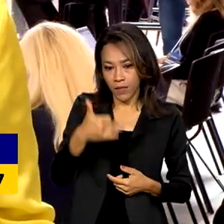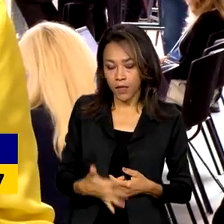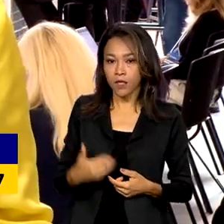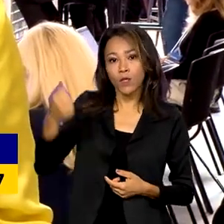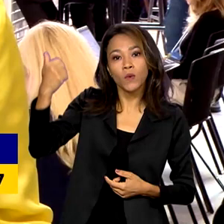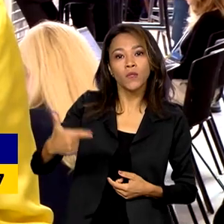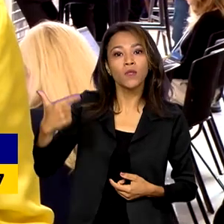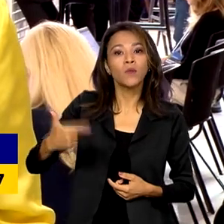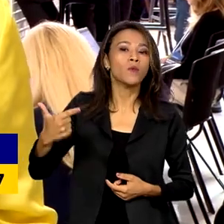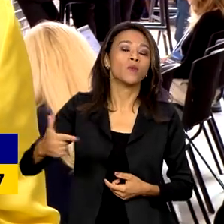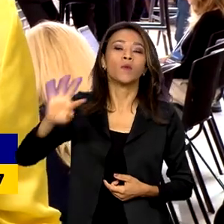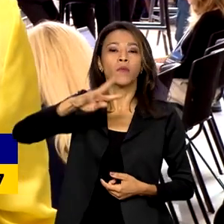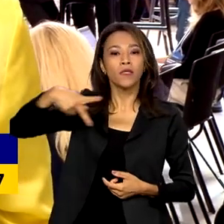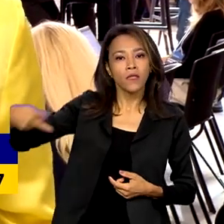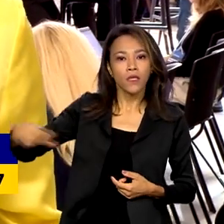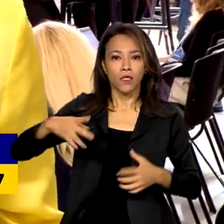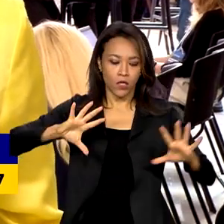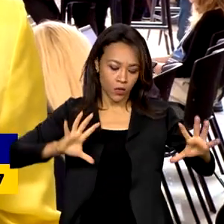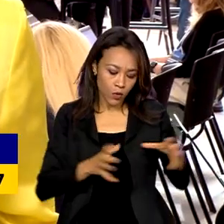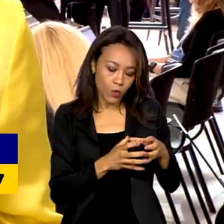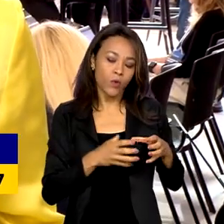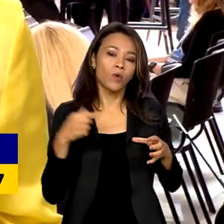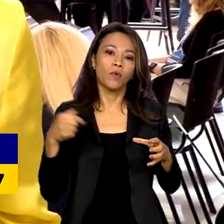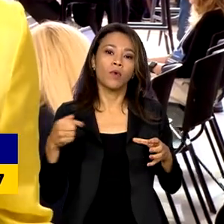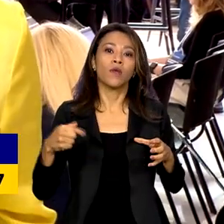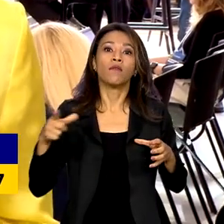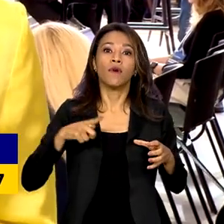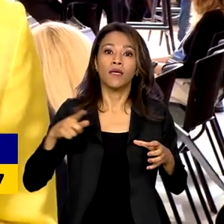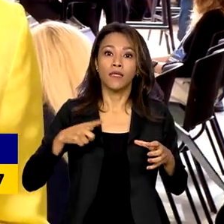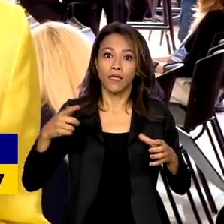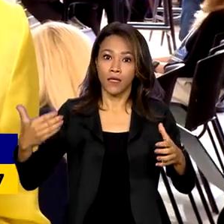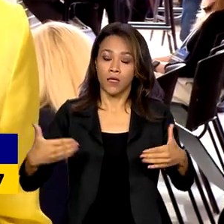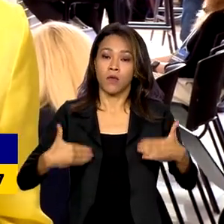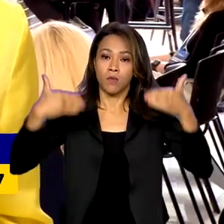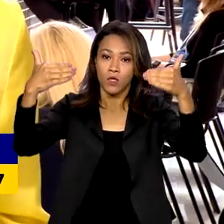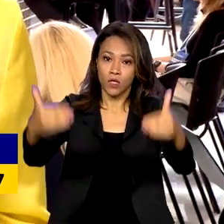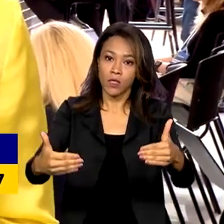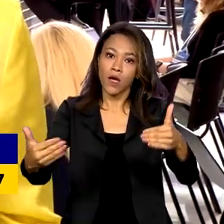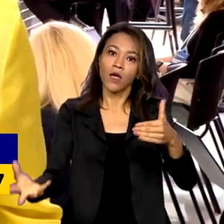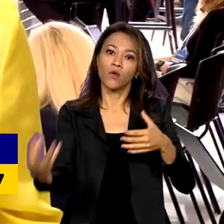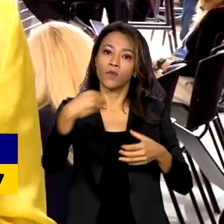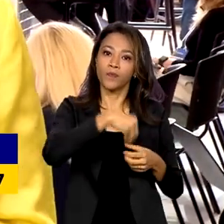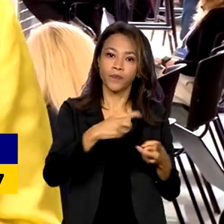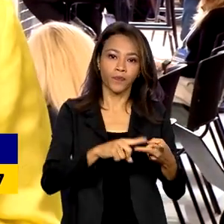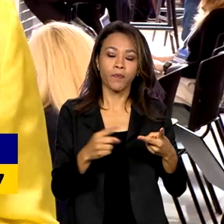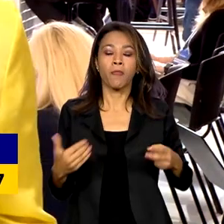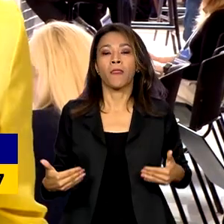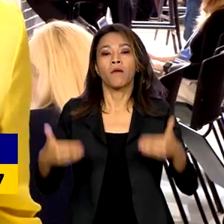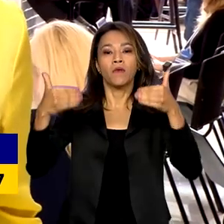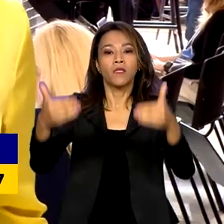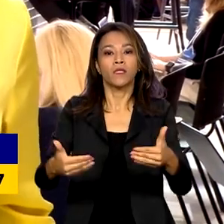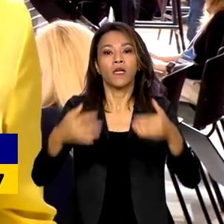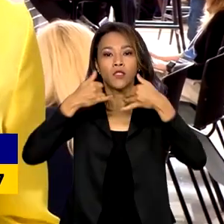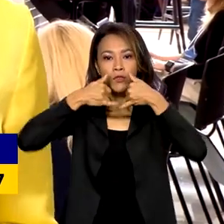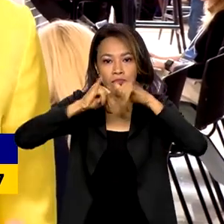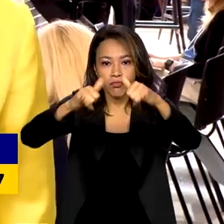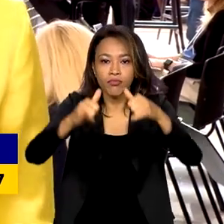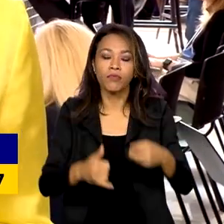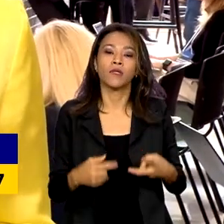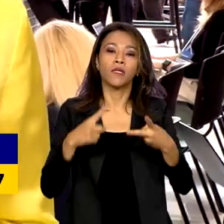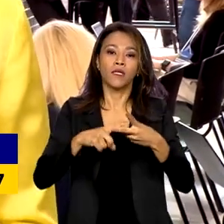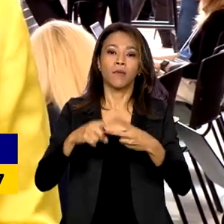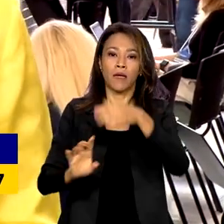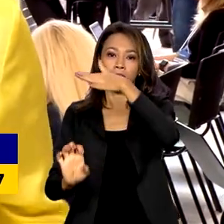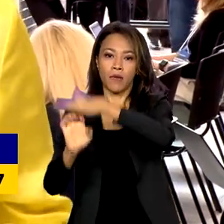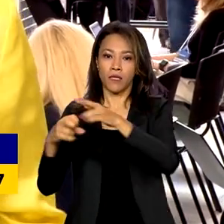grupo será composto pelo Ministério do Desenvolvimento, Indústria, Comércio e Serviços, Ministério de Minas e Energia e